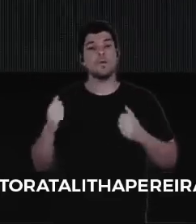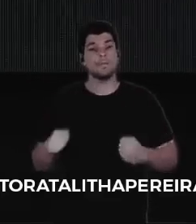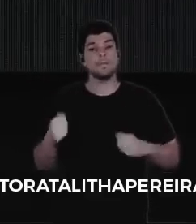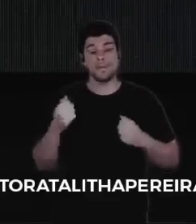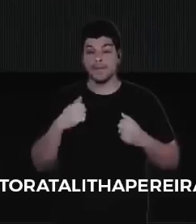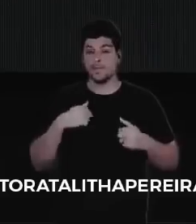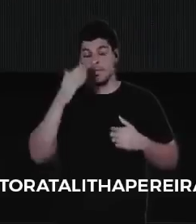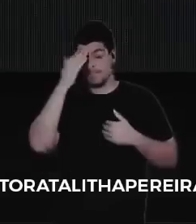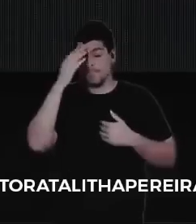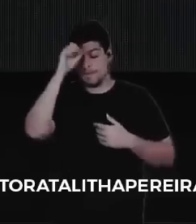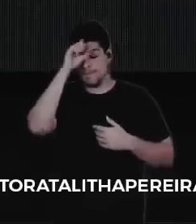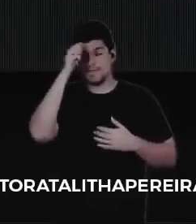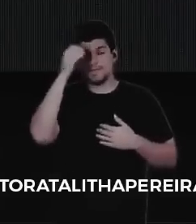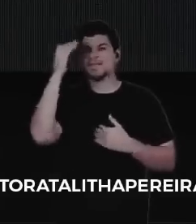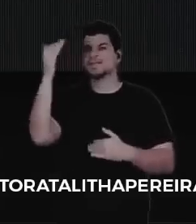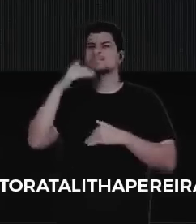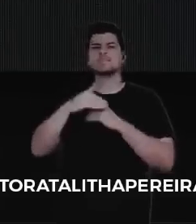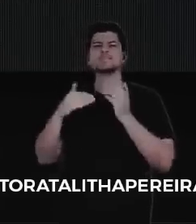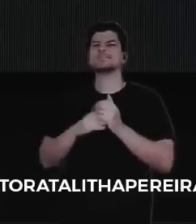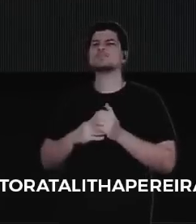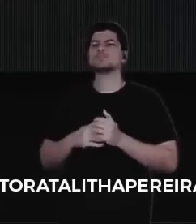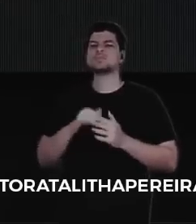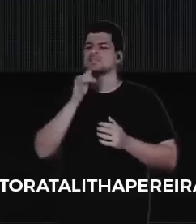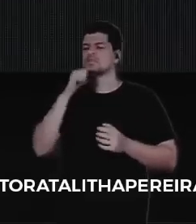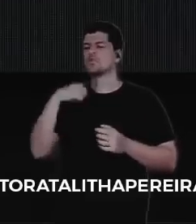Deus. Água quente. Obrigado, pai.